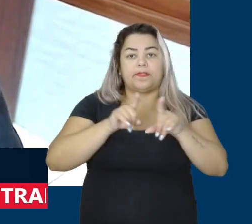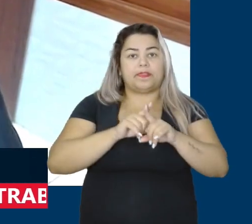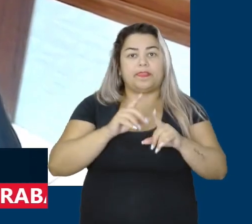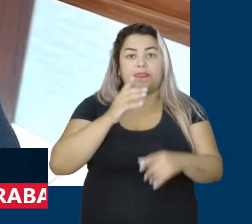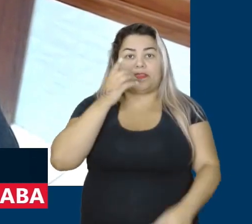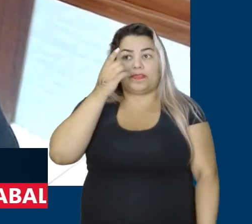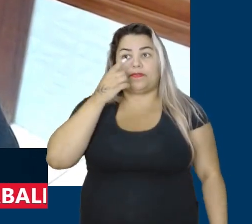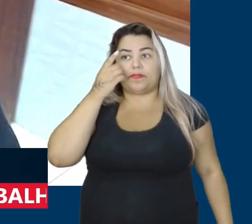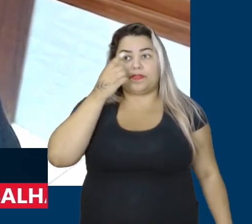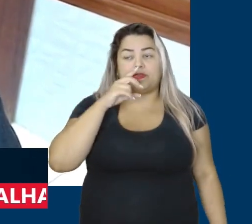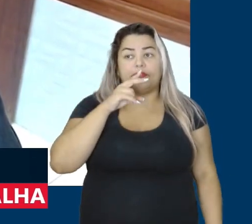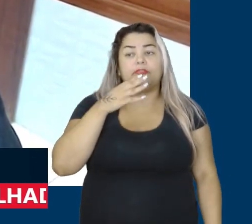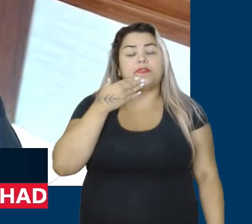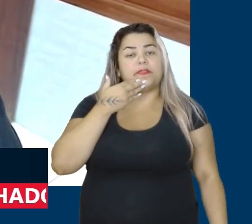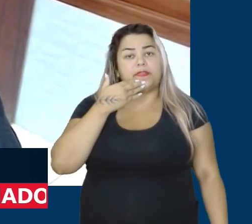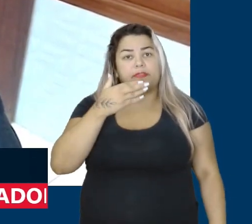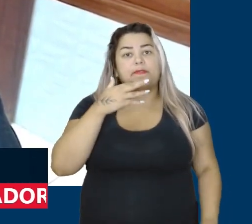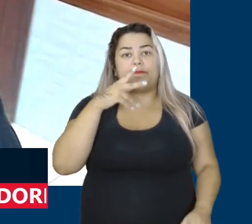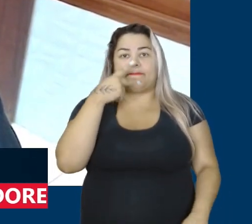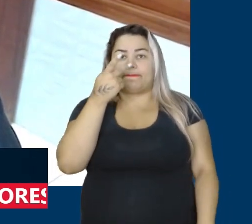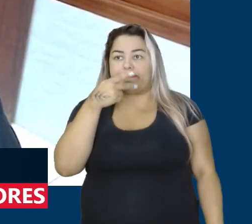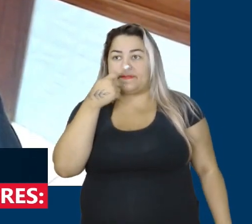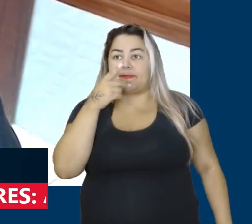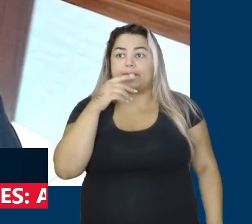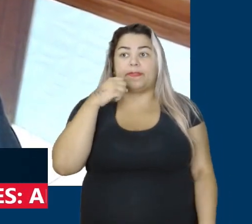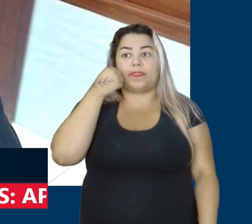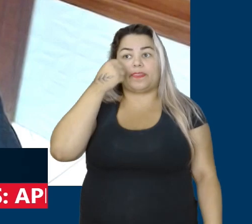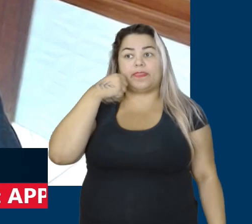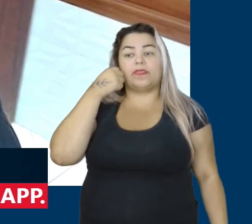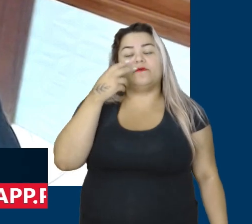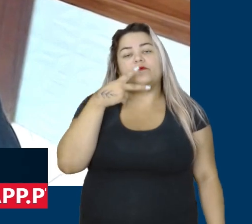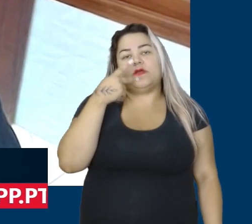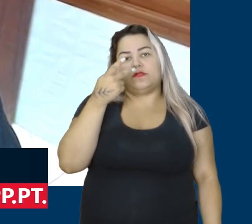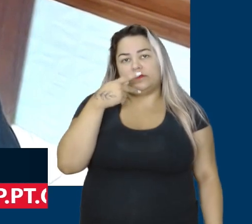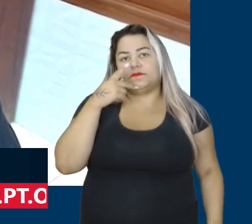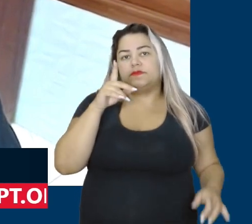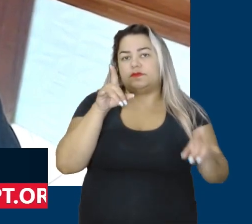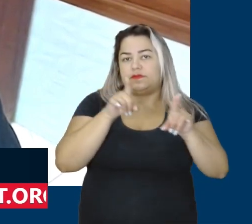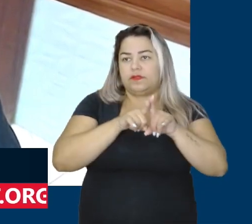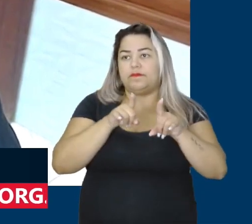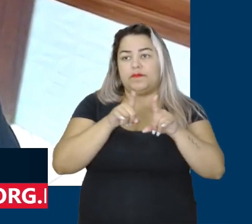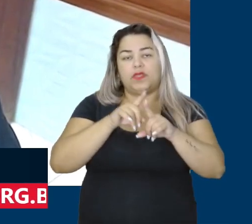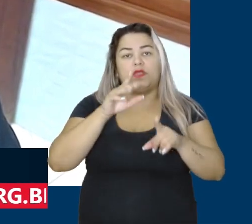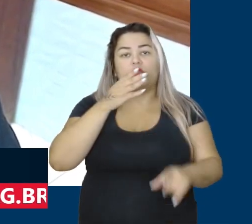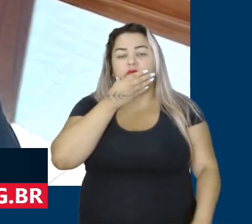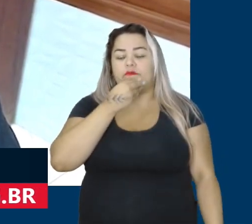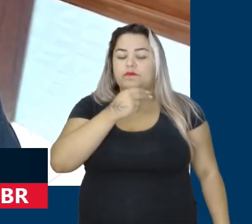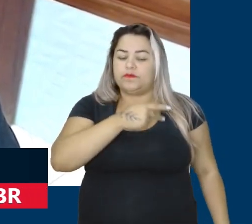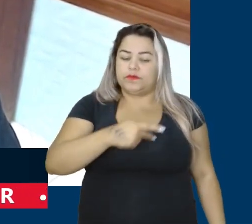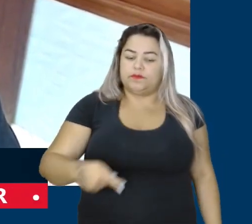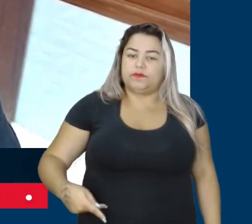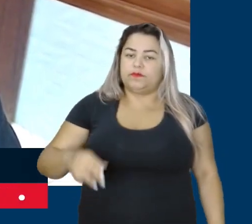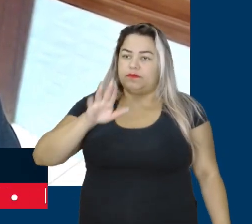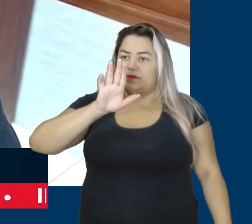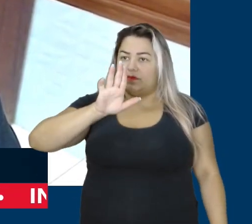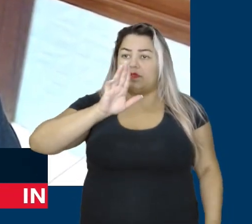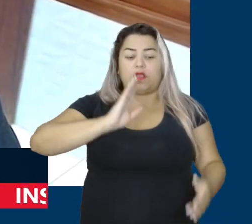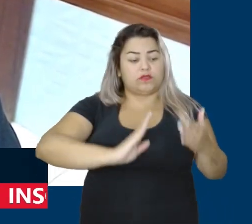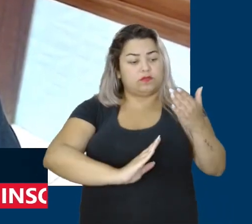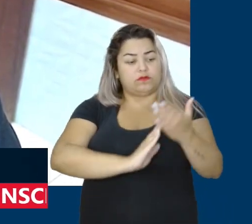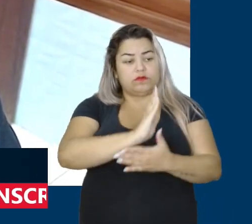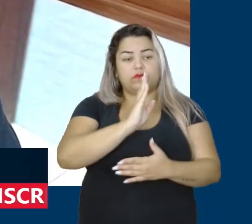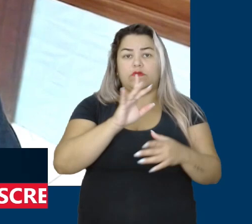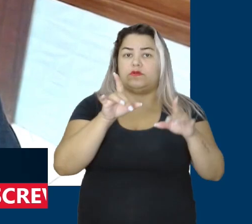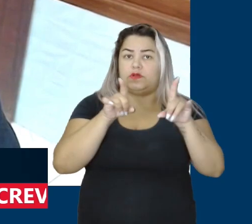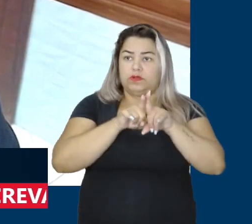o autor e pediu que eu relatasse no Senado. E relatamos. E o presidente Lula sancionou,